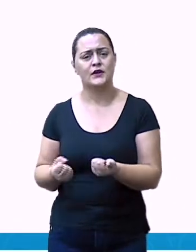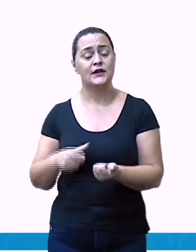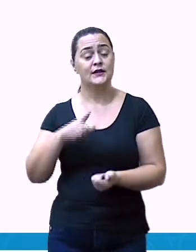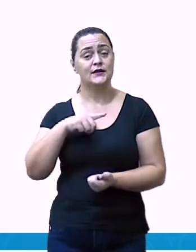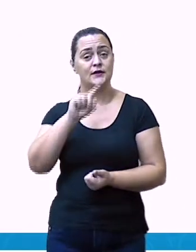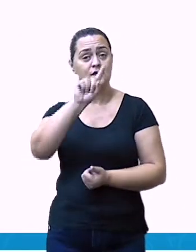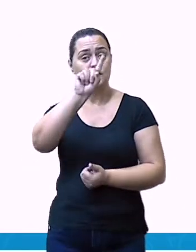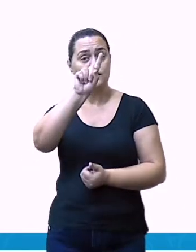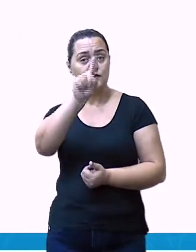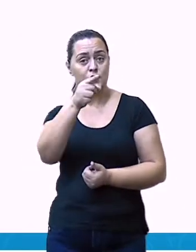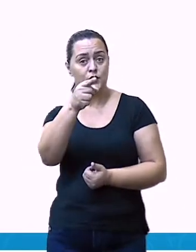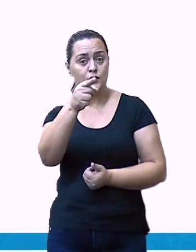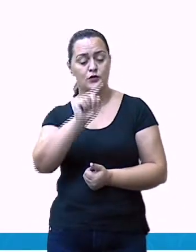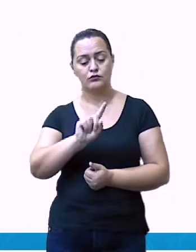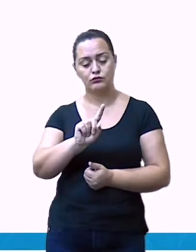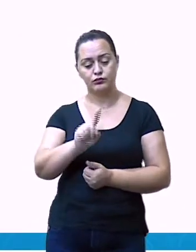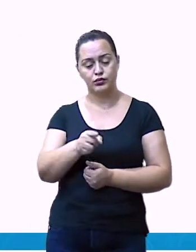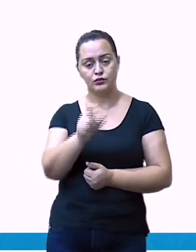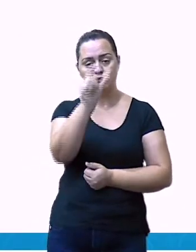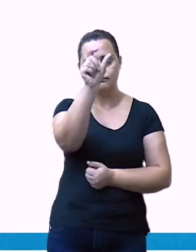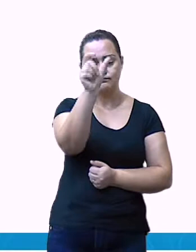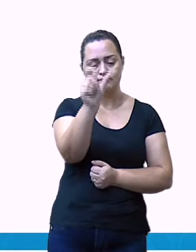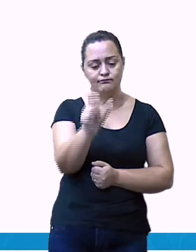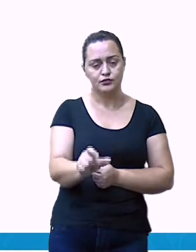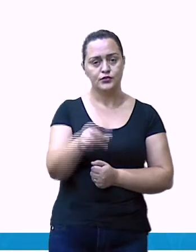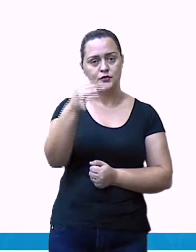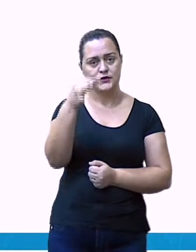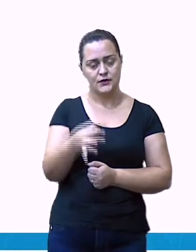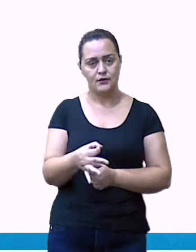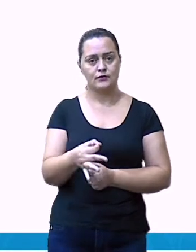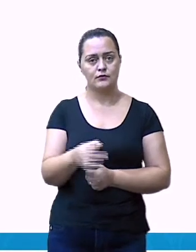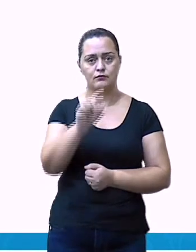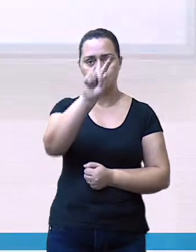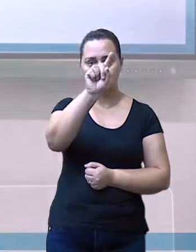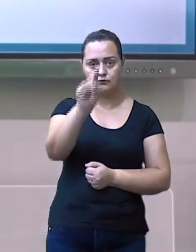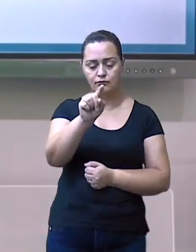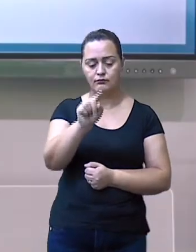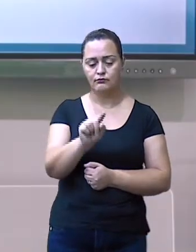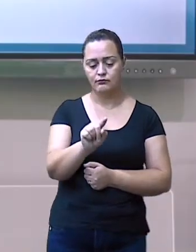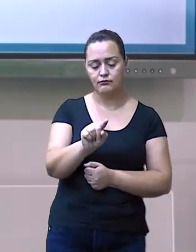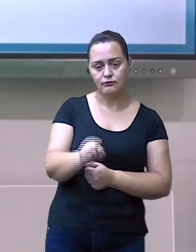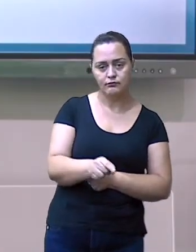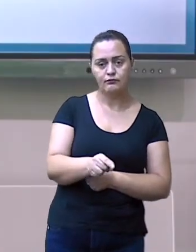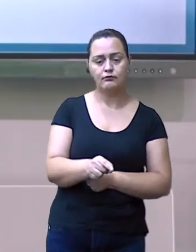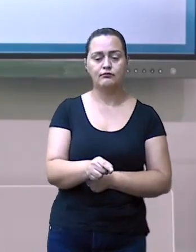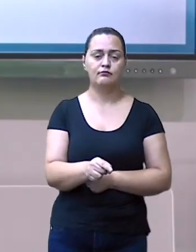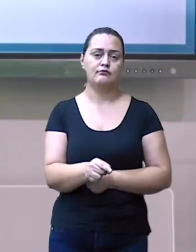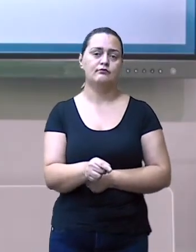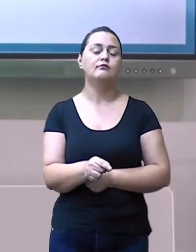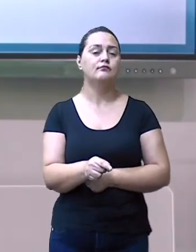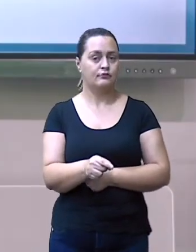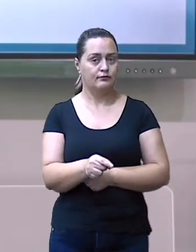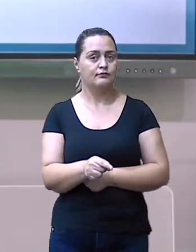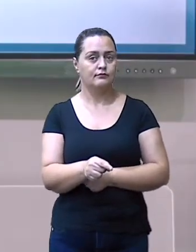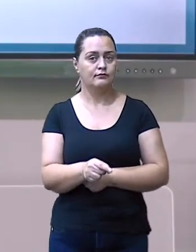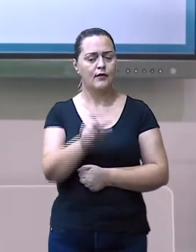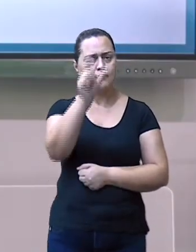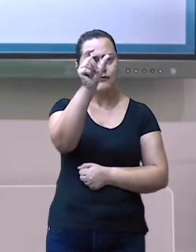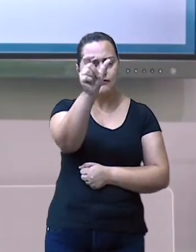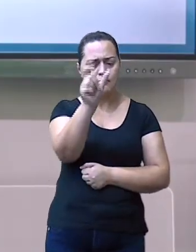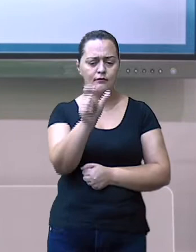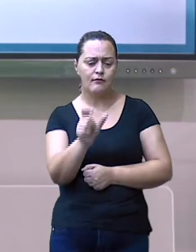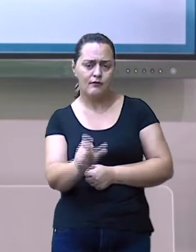olha, uma embaixo da outra. Essas vírgulas, elas precisam aparecer uma embaixo da outra. Sabe aquela